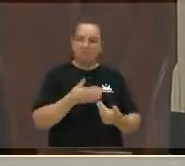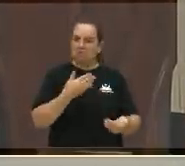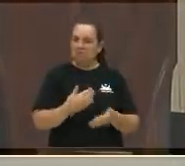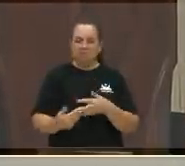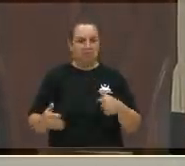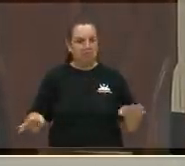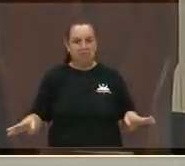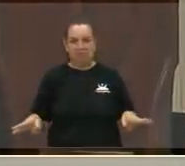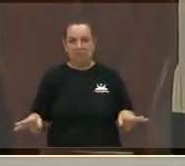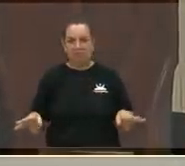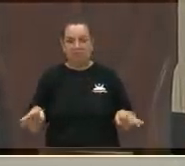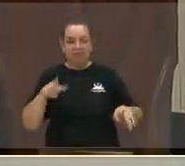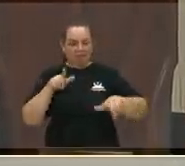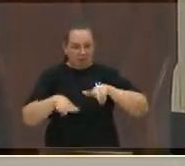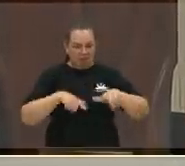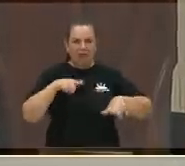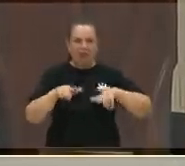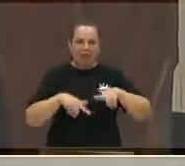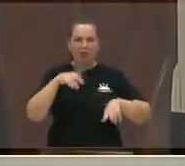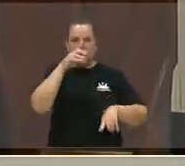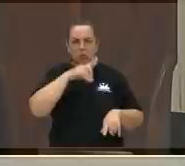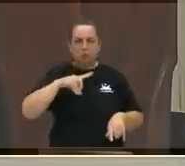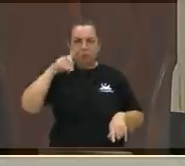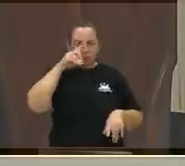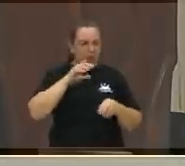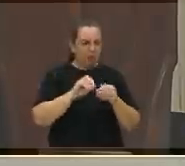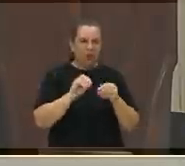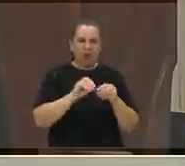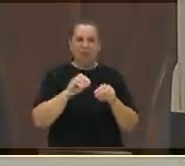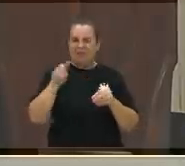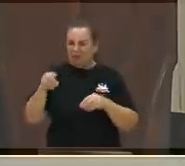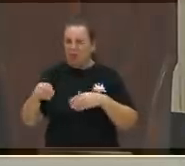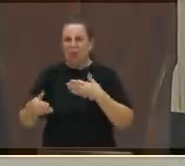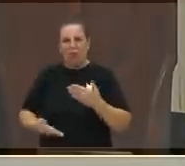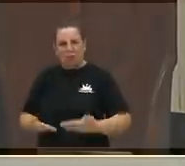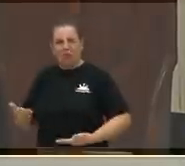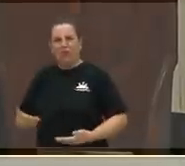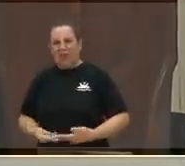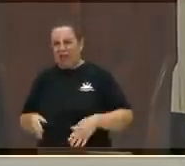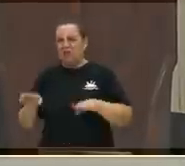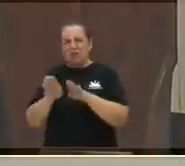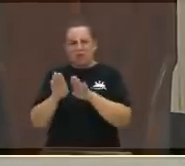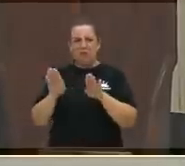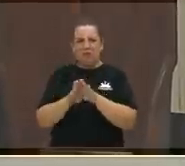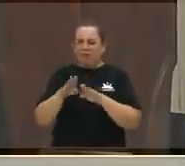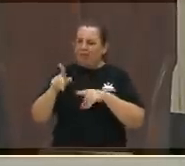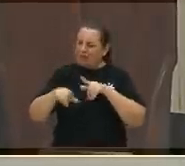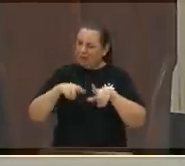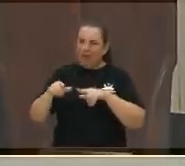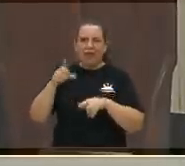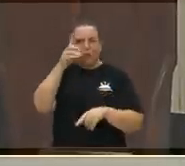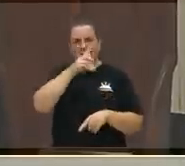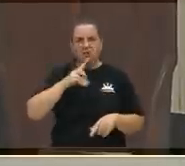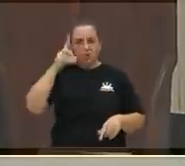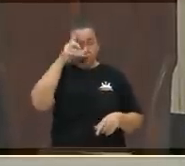eu trabalhei no domingo e fiz me os funcionários trabalharem no domingo